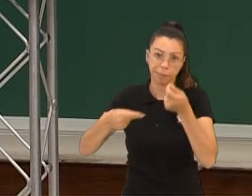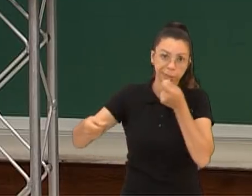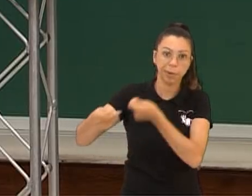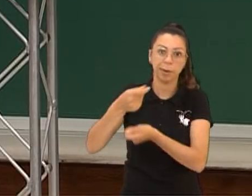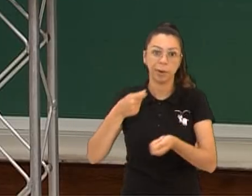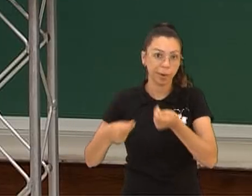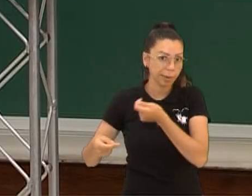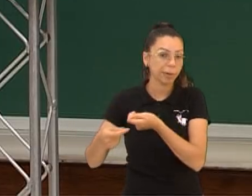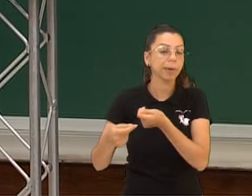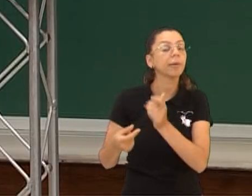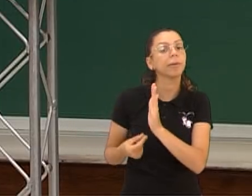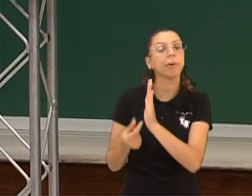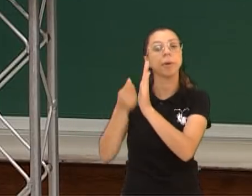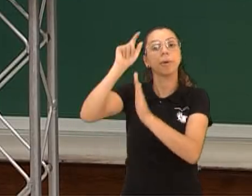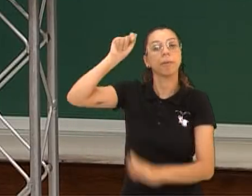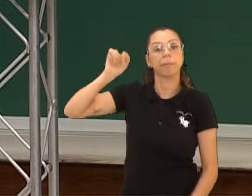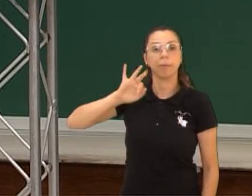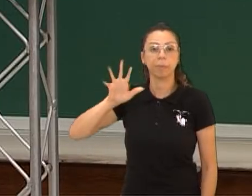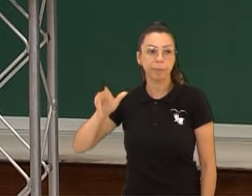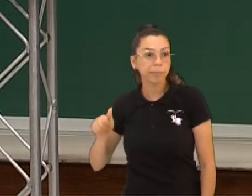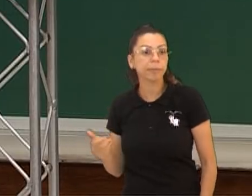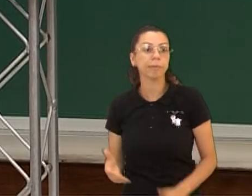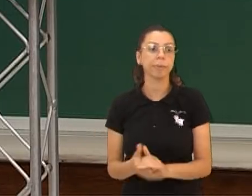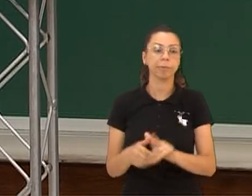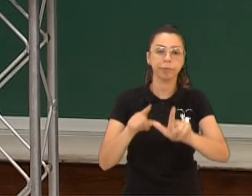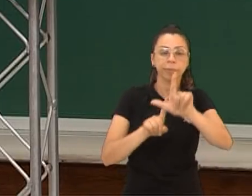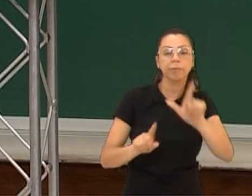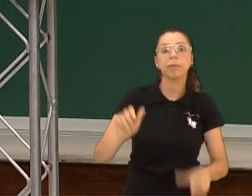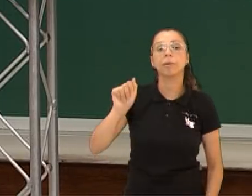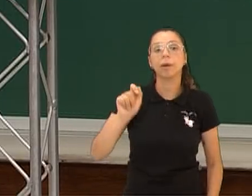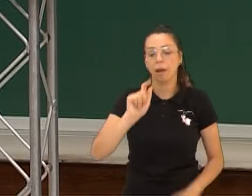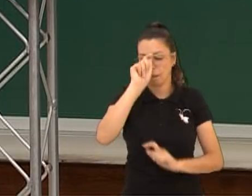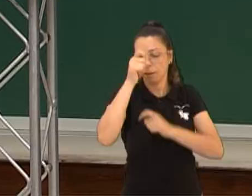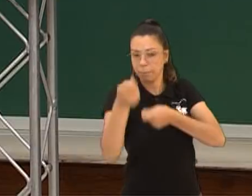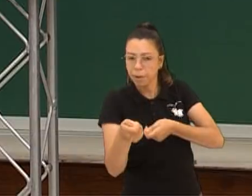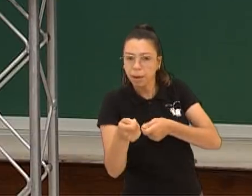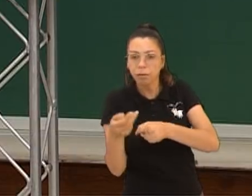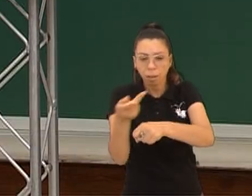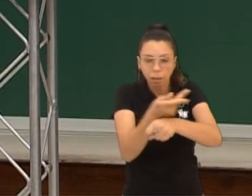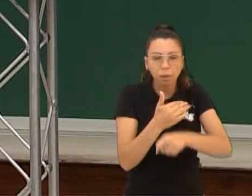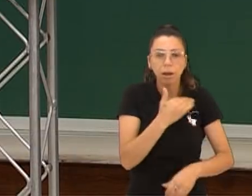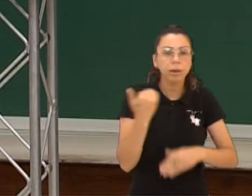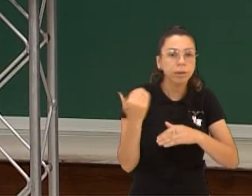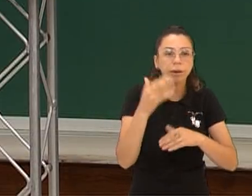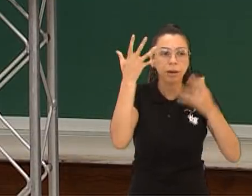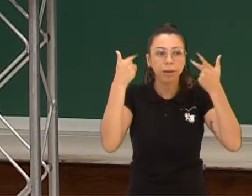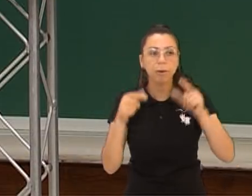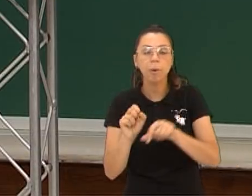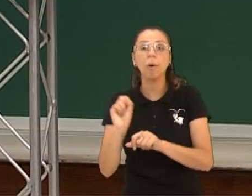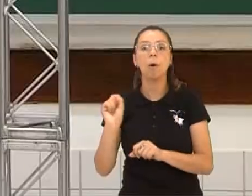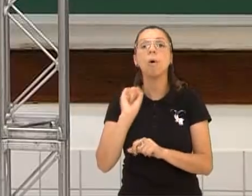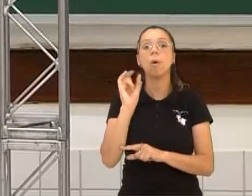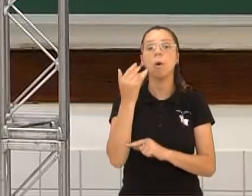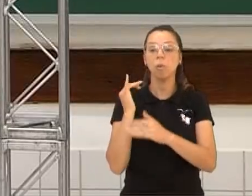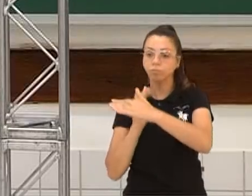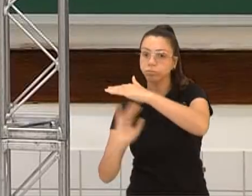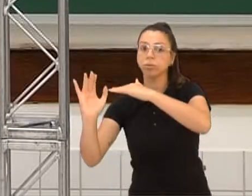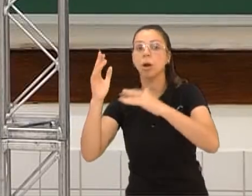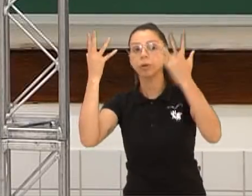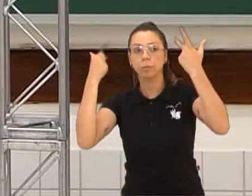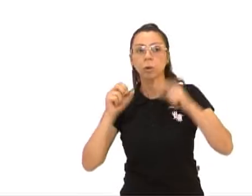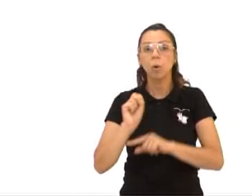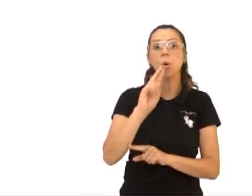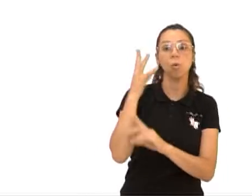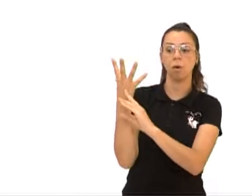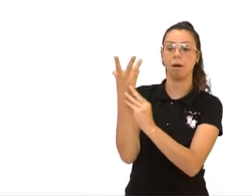renda, para alguns países da África. É a pesca, a caça, o tráfico de pessoas ou a arte? Vai lá, agora é com